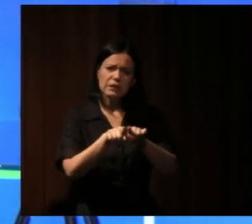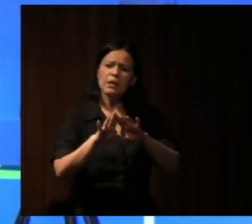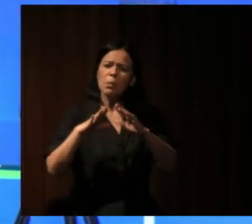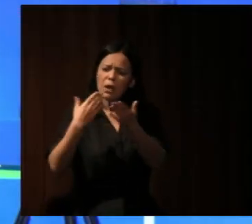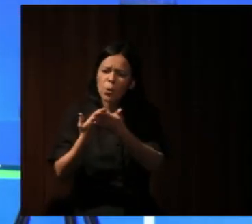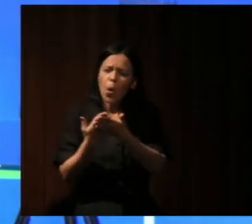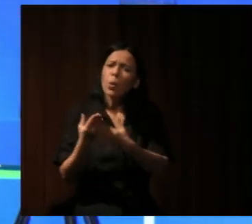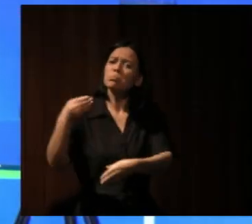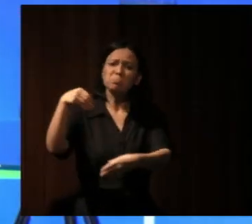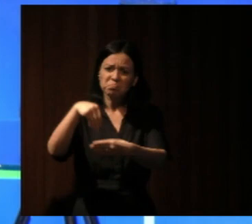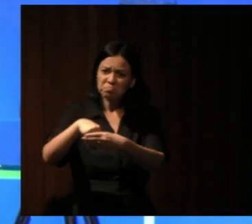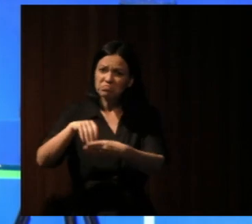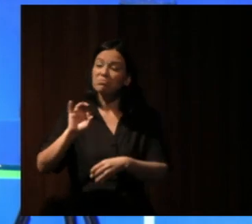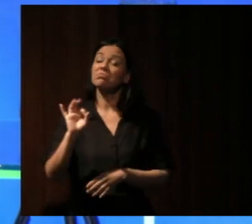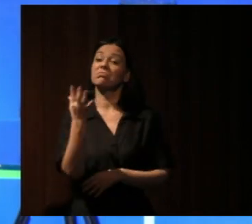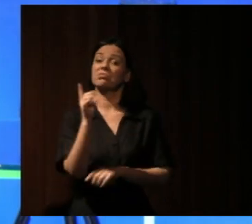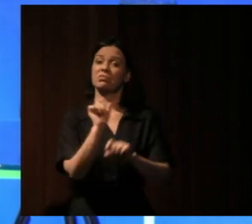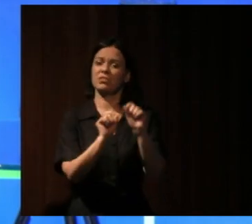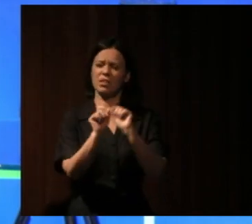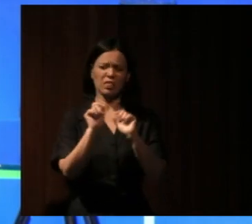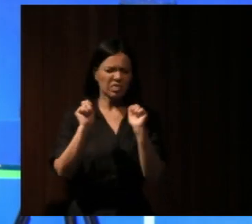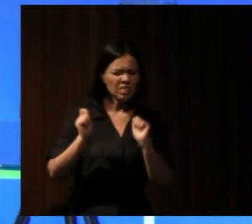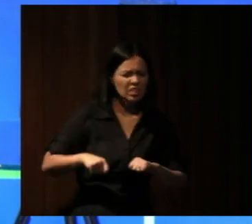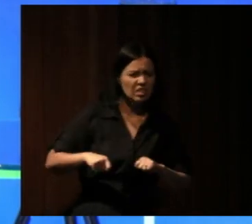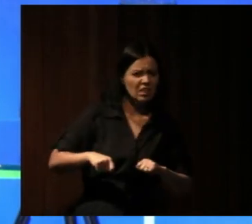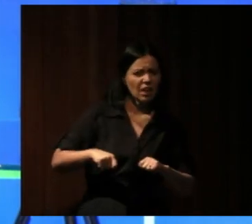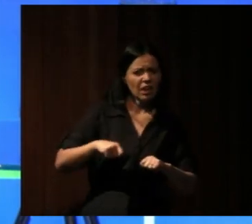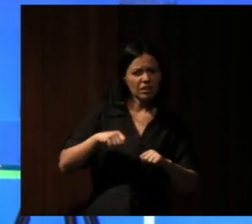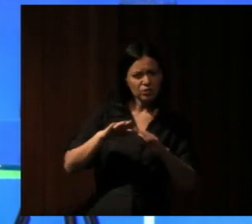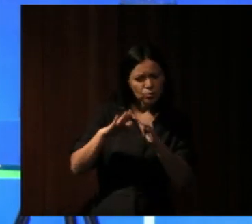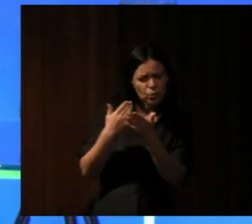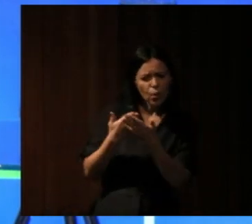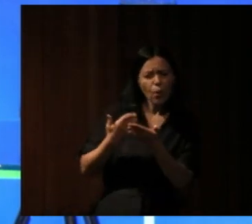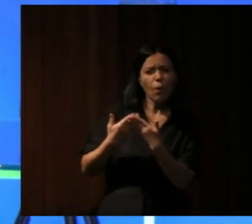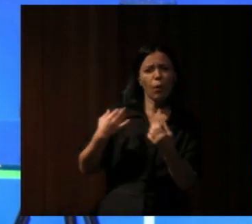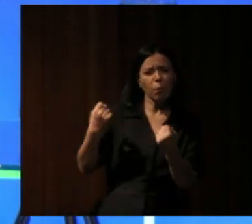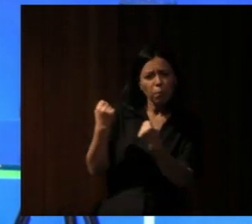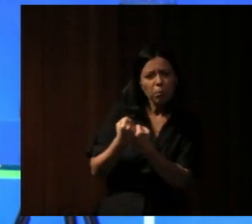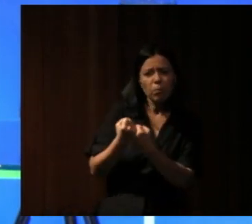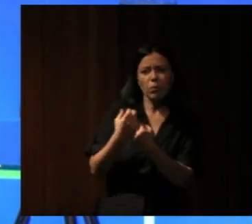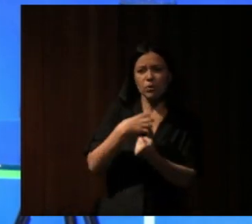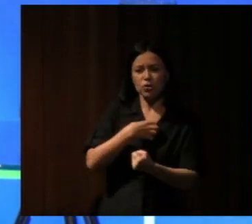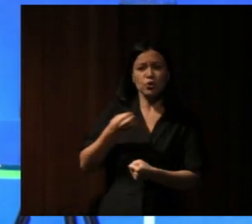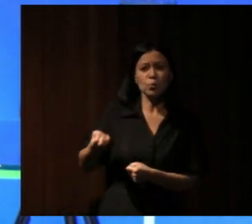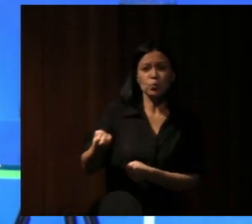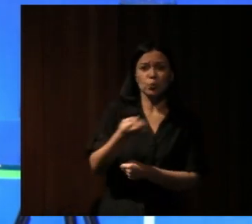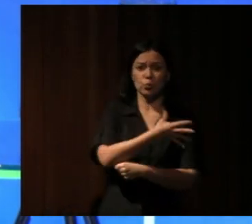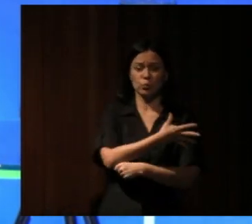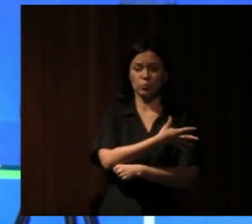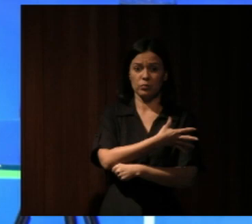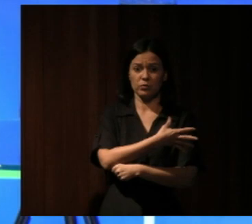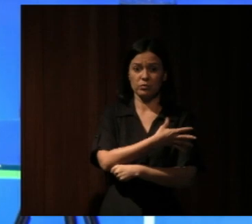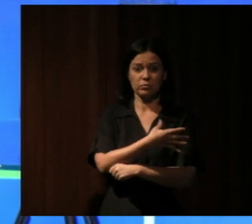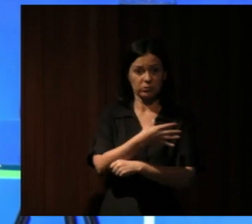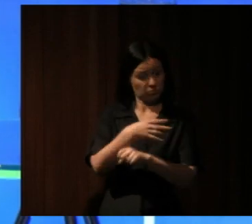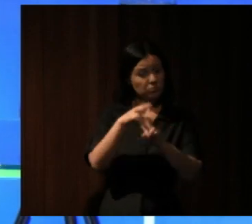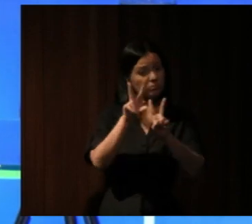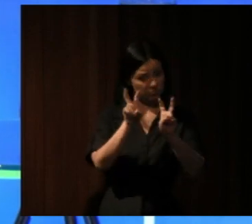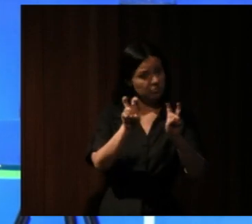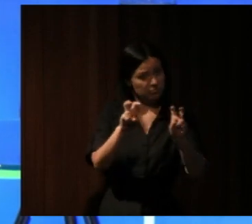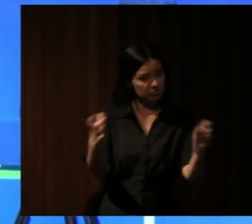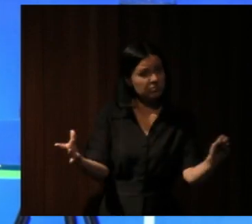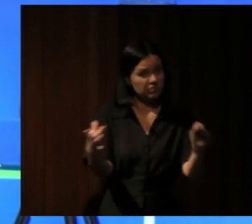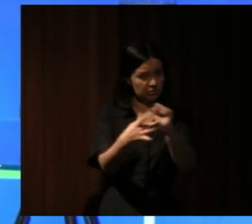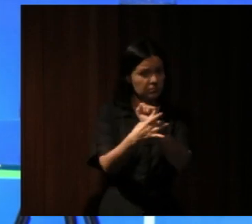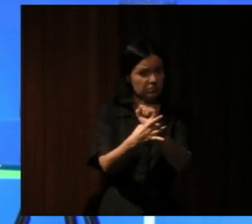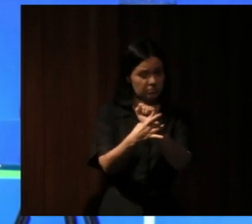escolas como que as escolas podiam lidar com essa situação e e na questão da segurança também porque